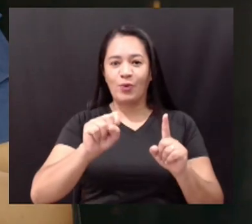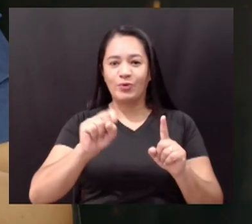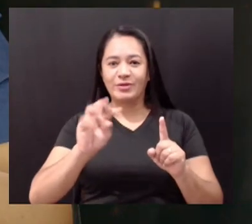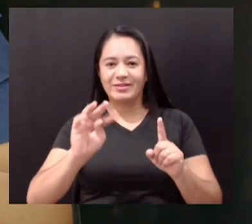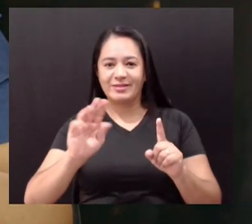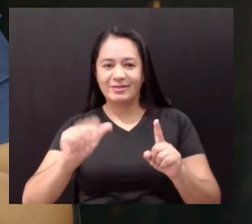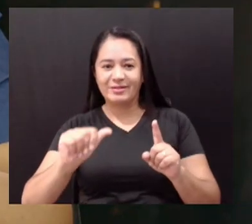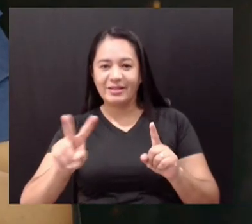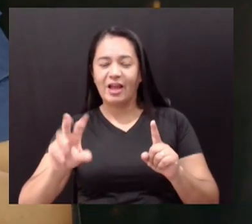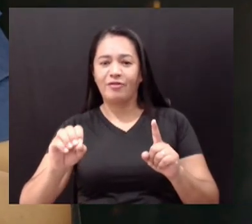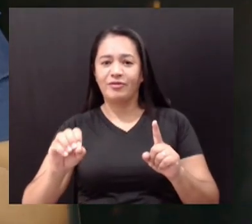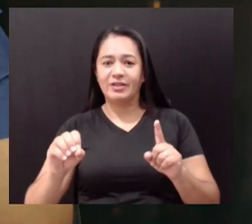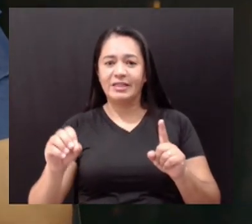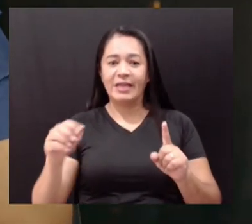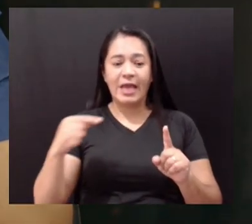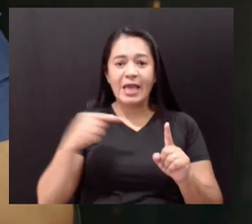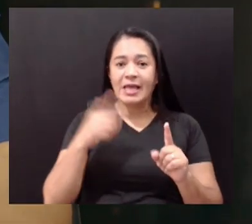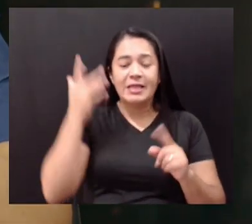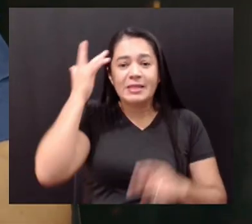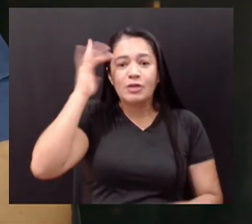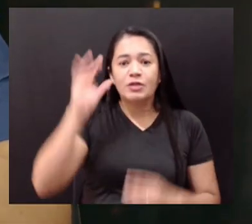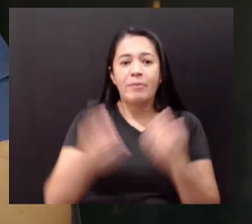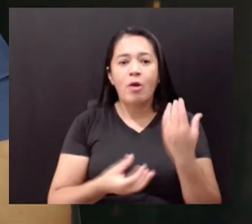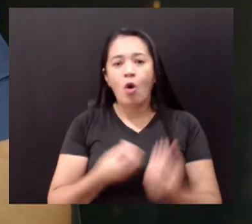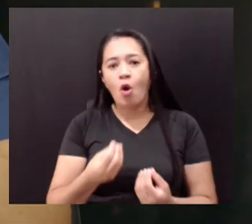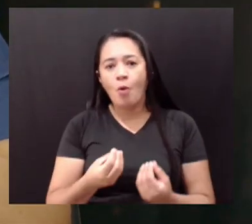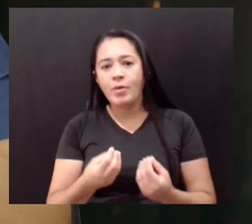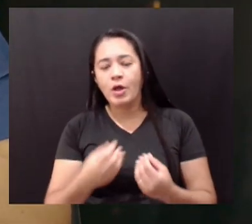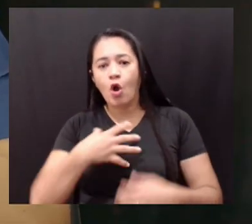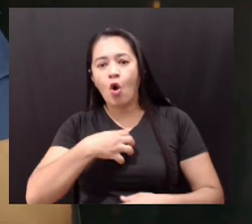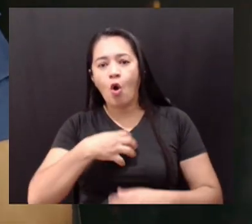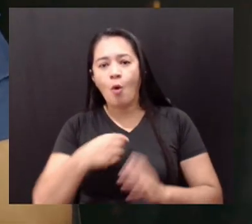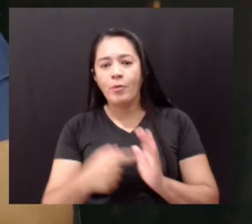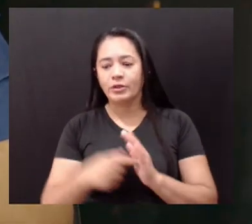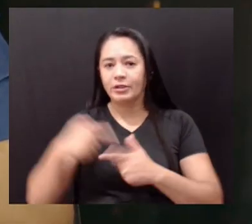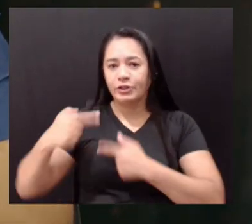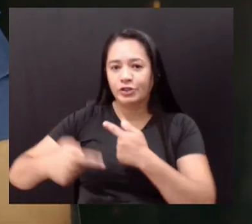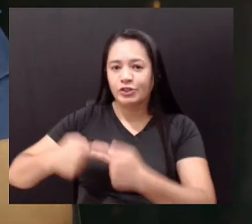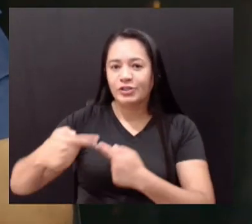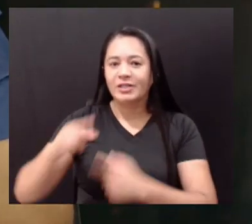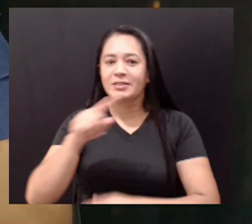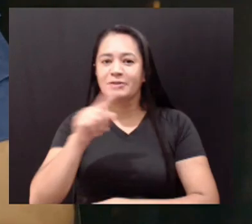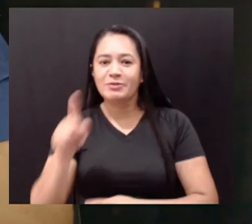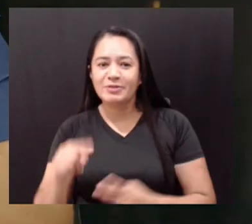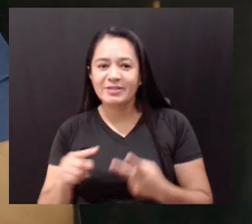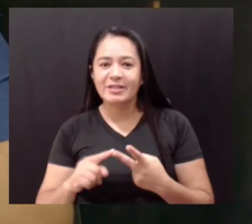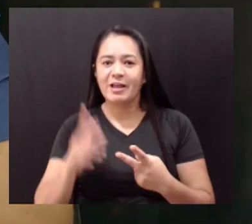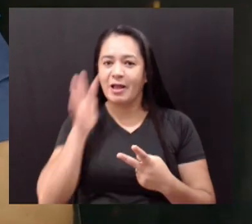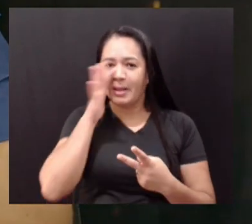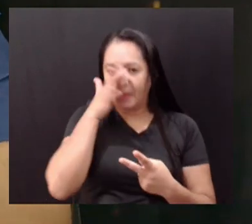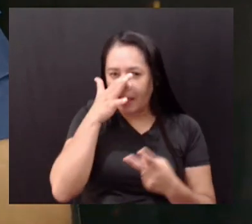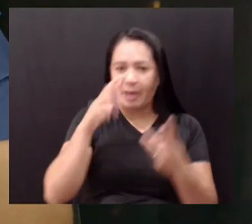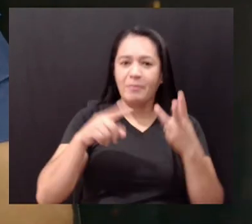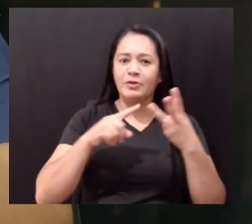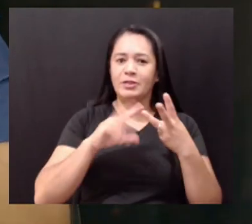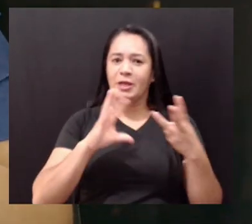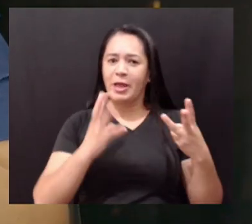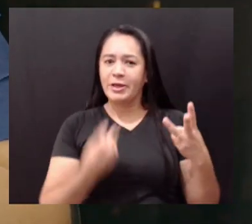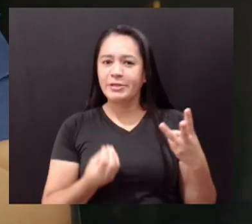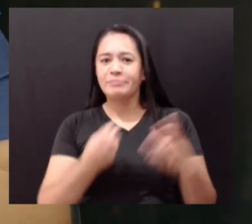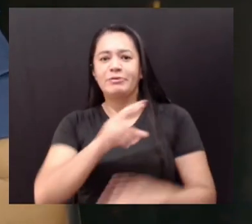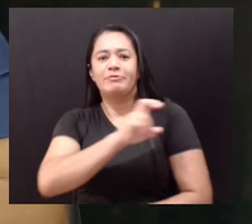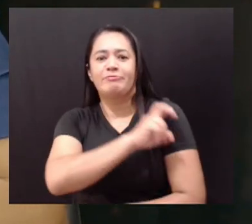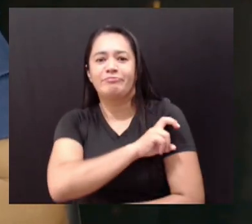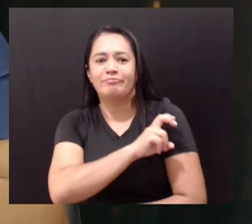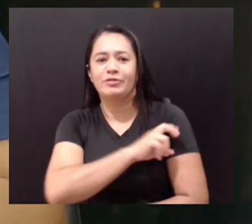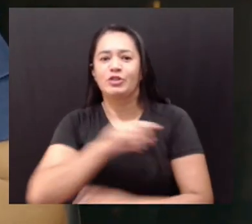fica difícil distinguir o que é comportamento de geração Nutella, teimosia, espírito de quinta série ou resistência